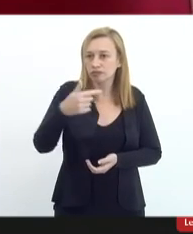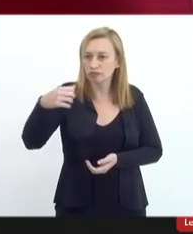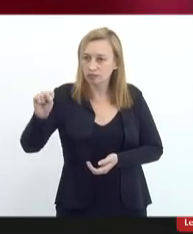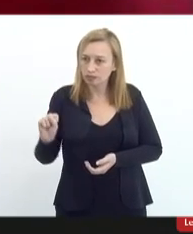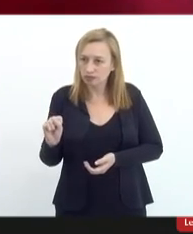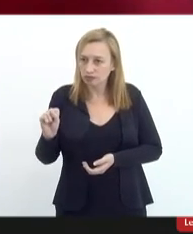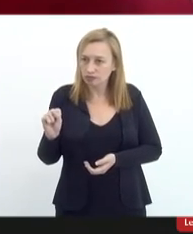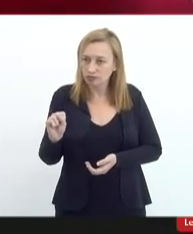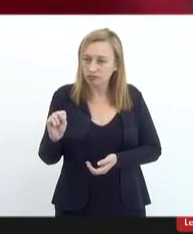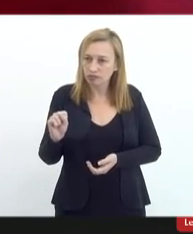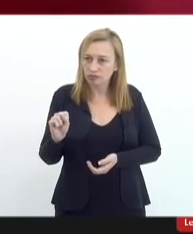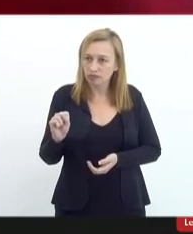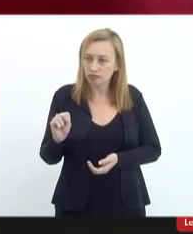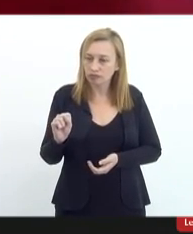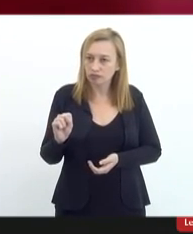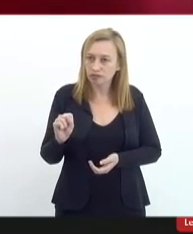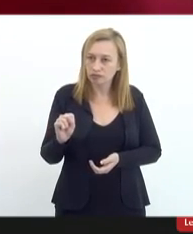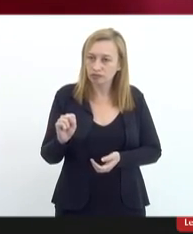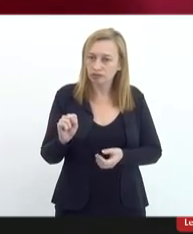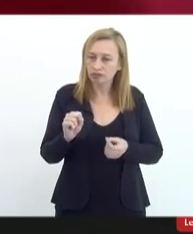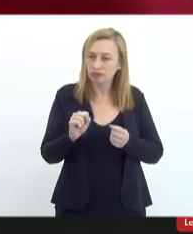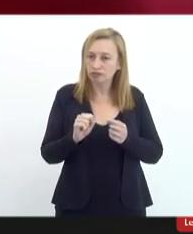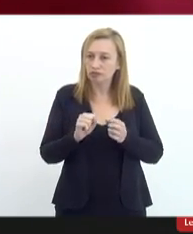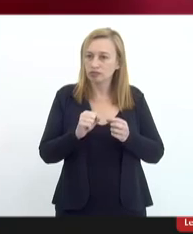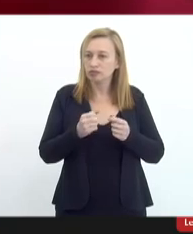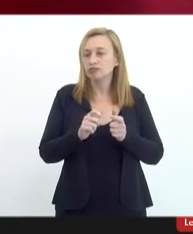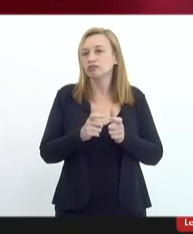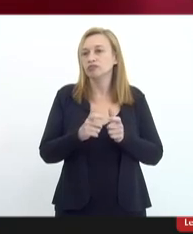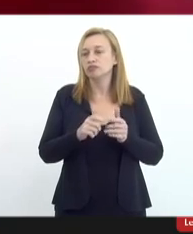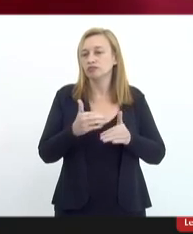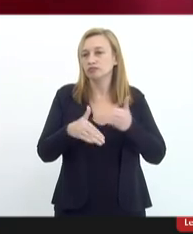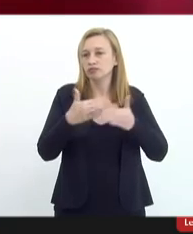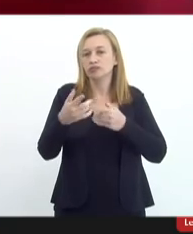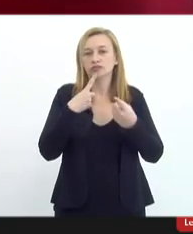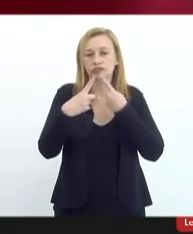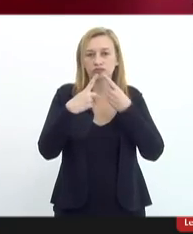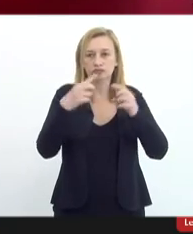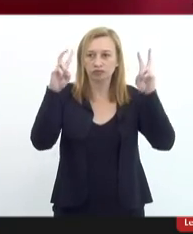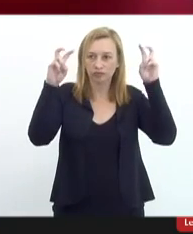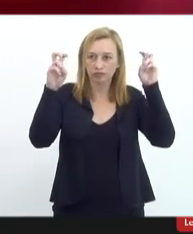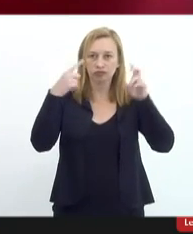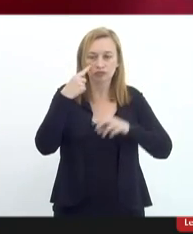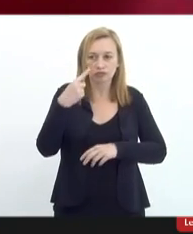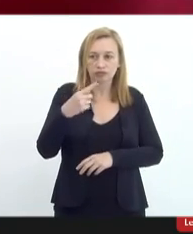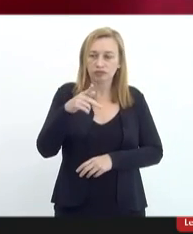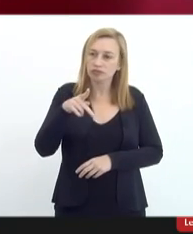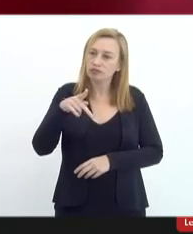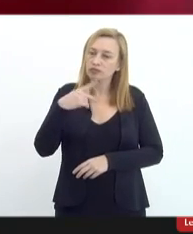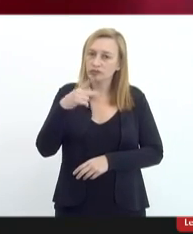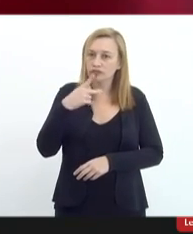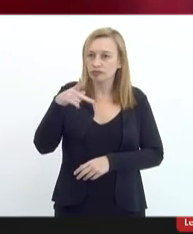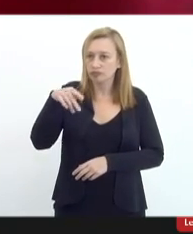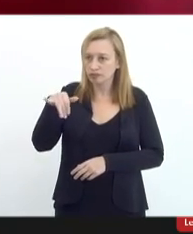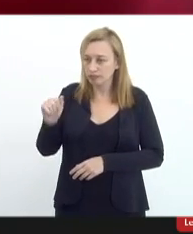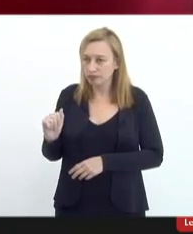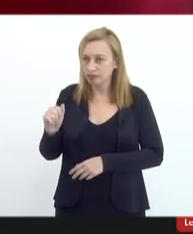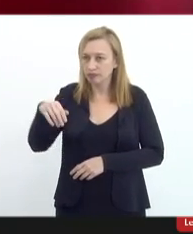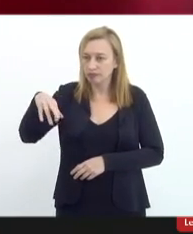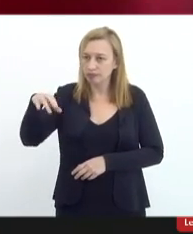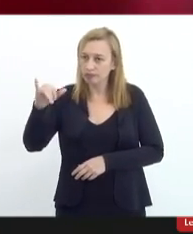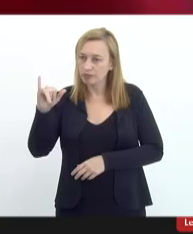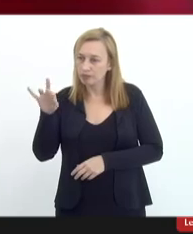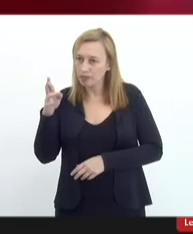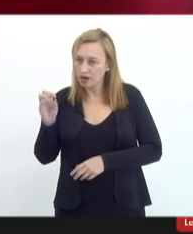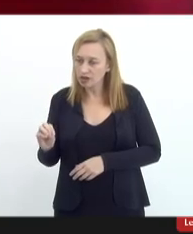sido fértil para a discussão desse tema, a gente viu na fala do pai Márcio de Jagum quanto